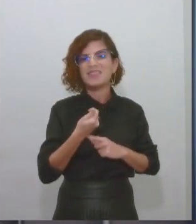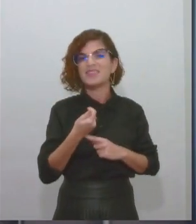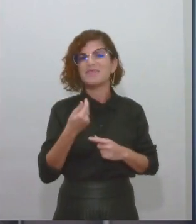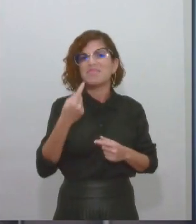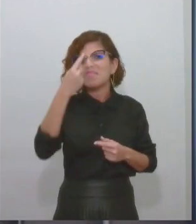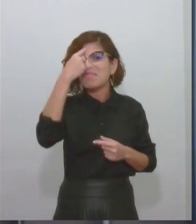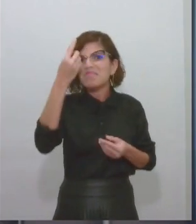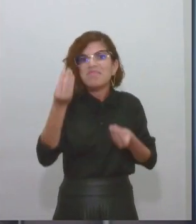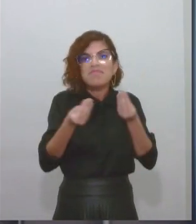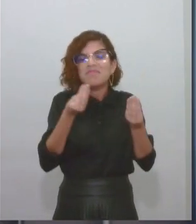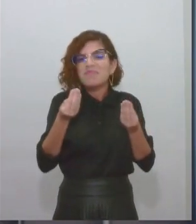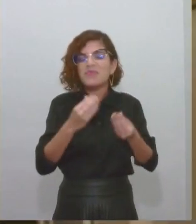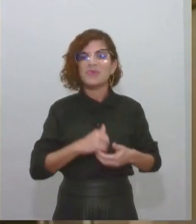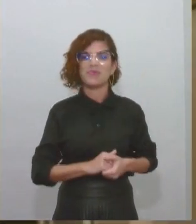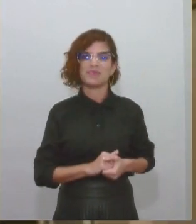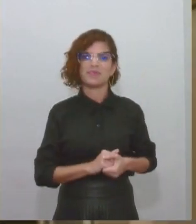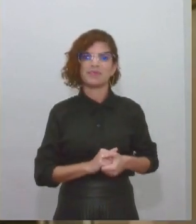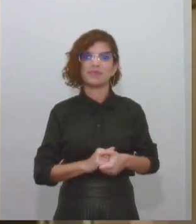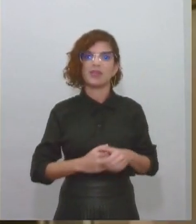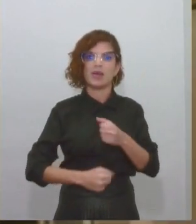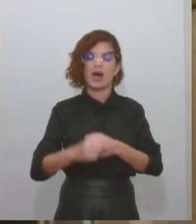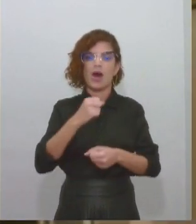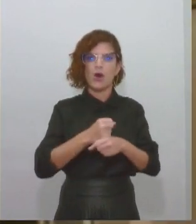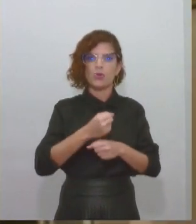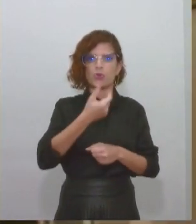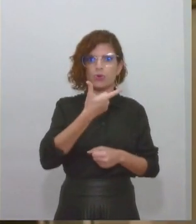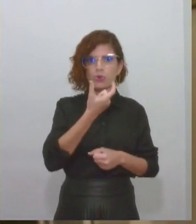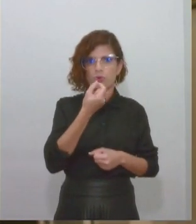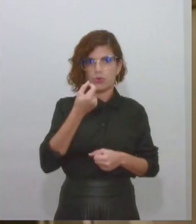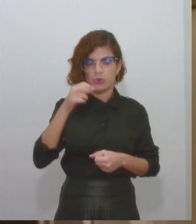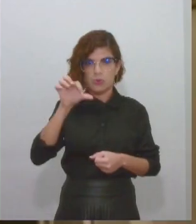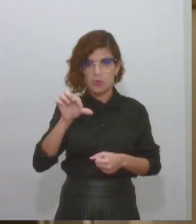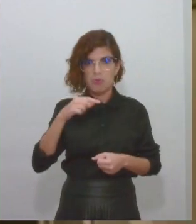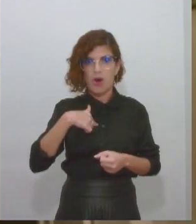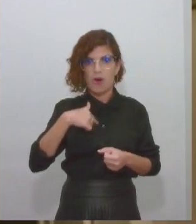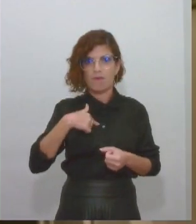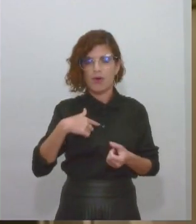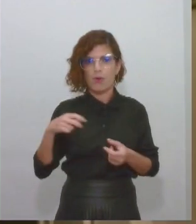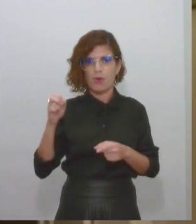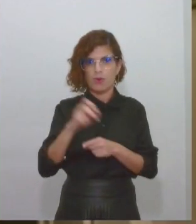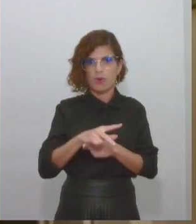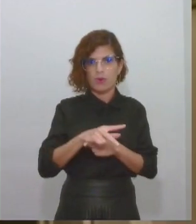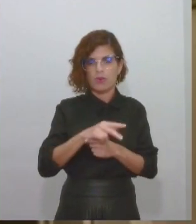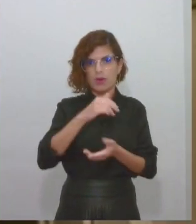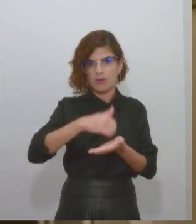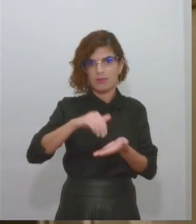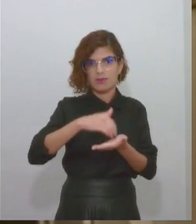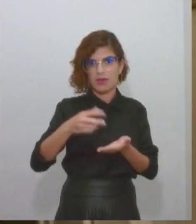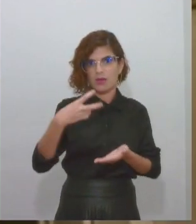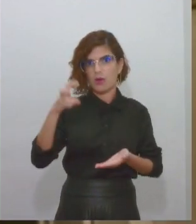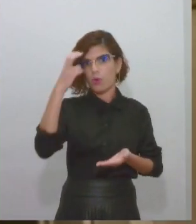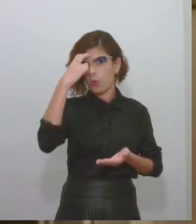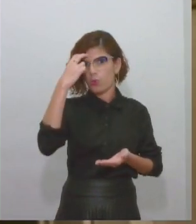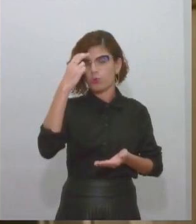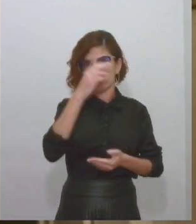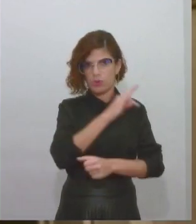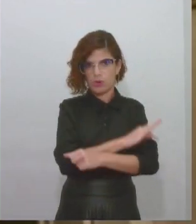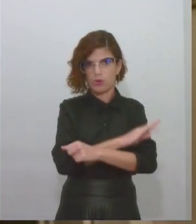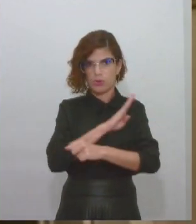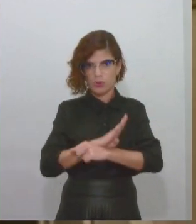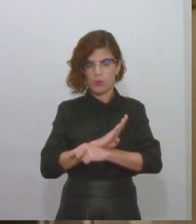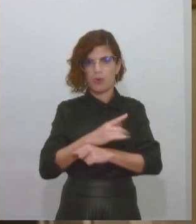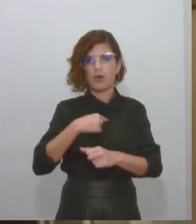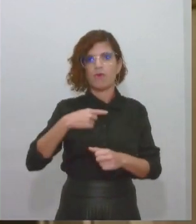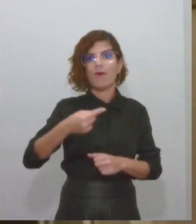No ano de 2009, eu assumi a Secretaria de Cultura de Tobias Barreto, sendo o primeiro secretário de Cultura